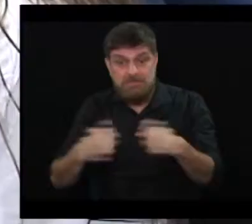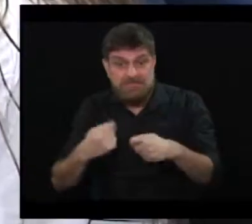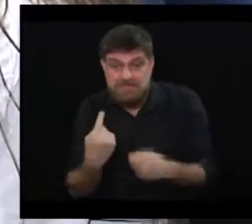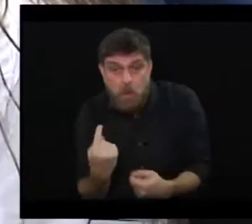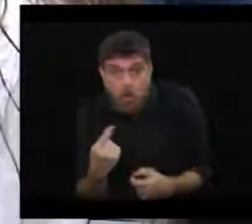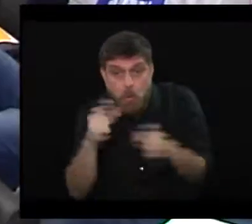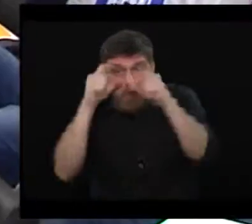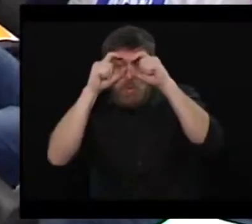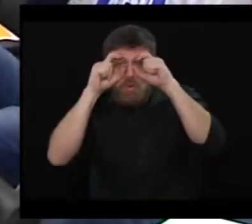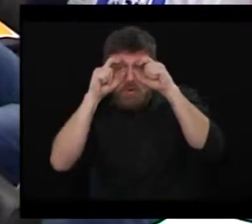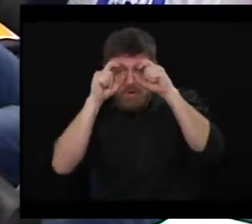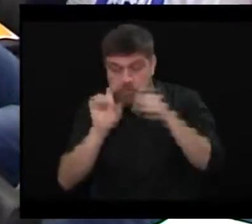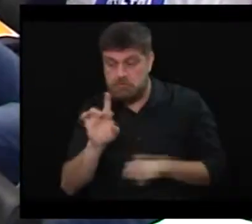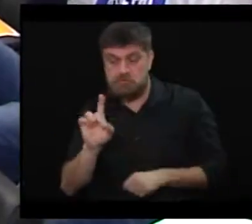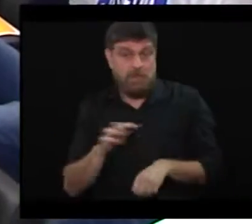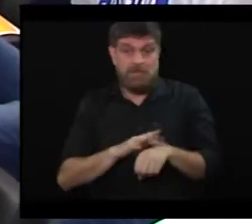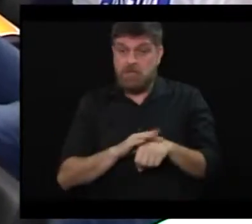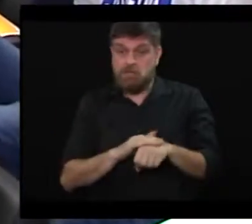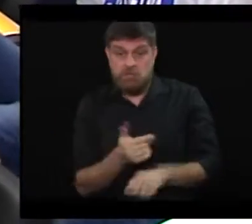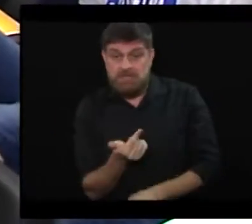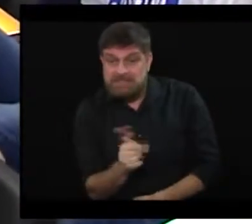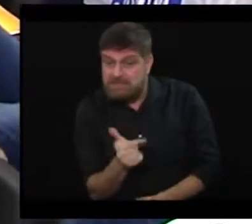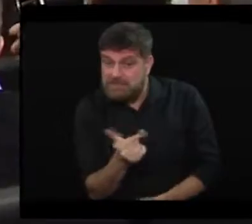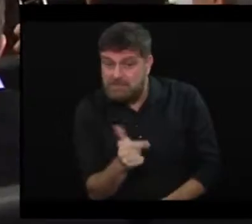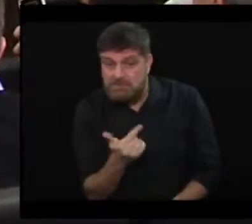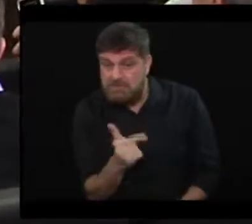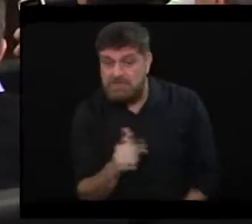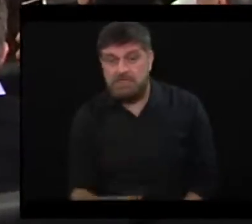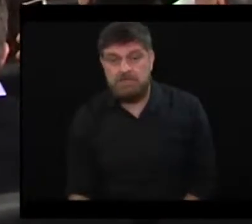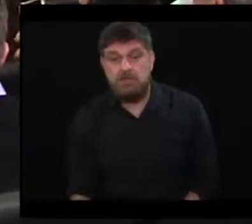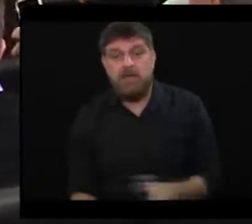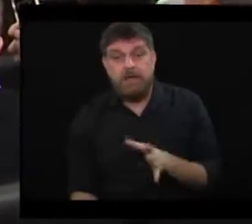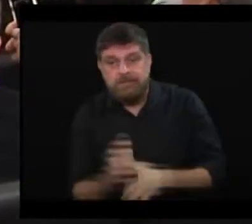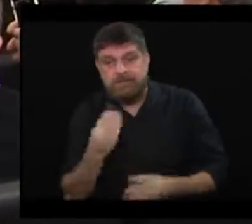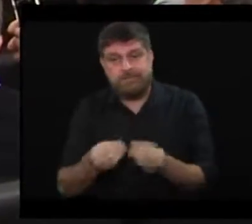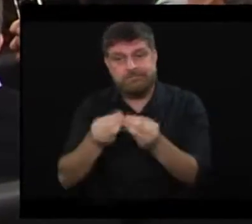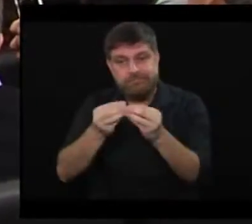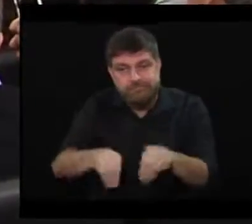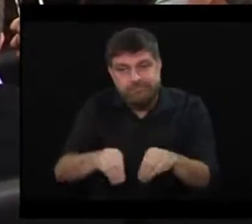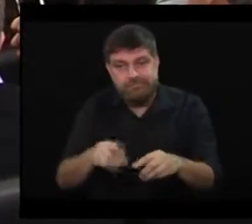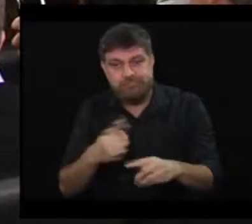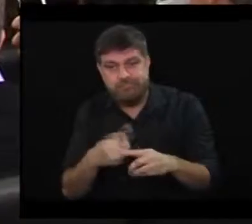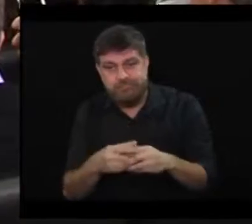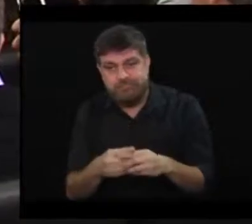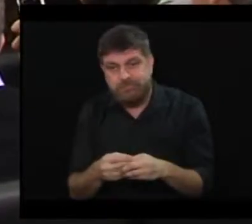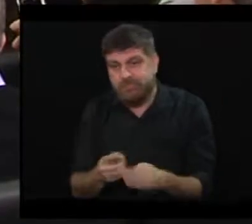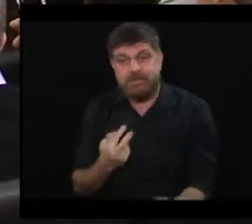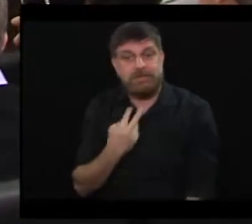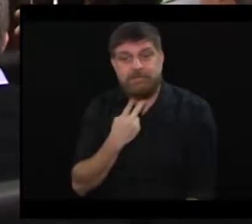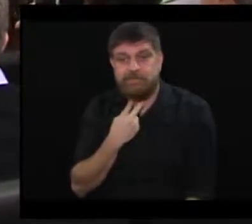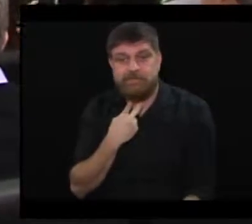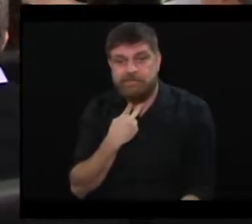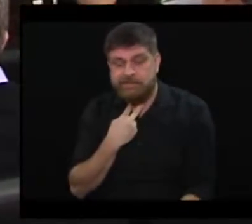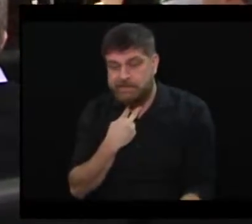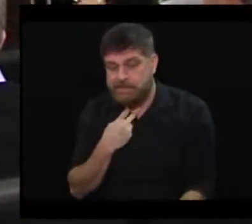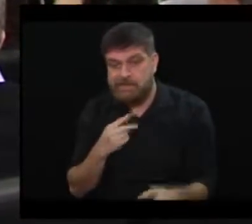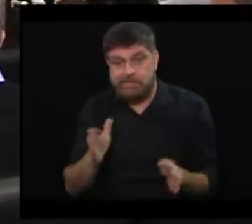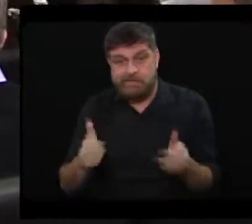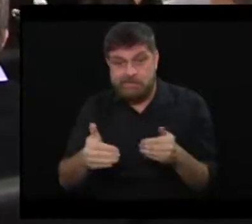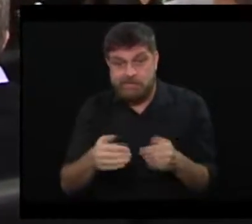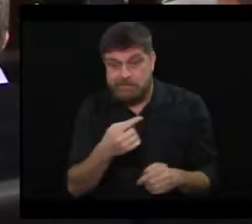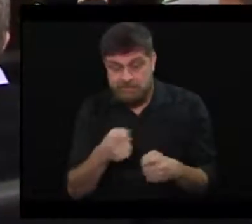de uma correção, mas não sofrem de qualquer patologia, acabam prejudicadas pela falta de acessibilidade a um